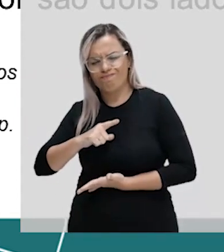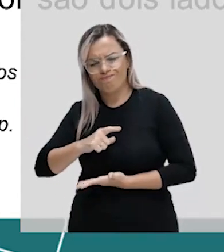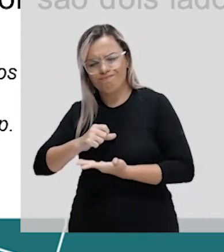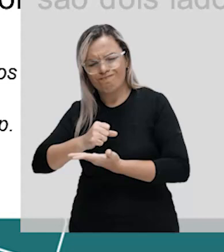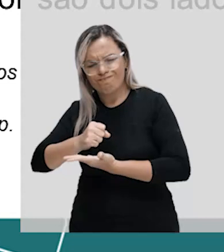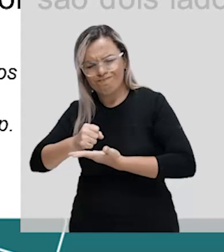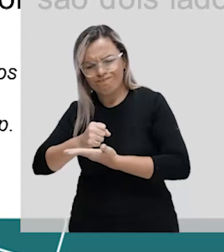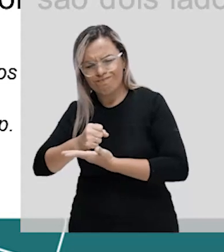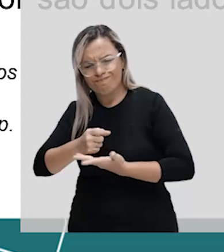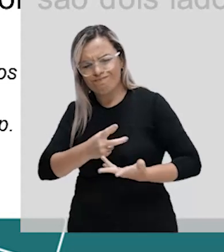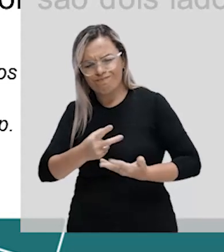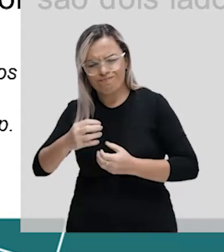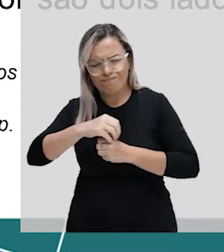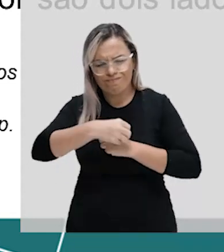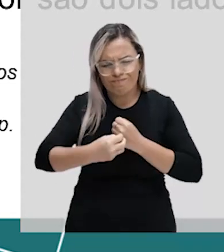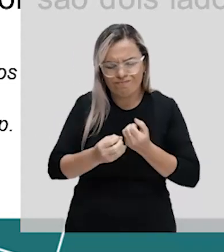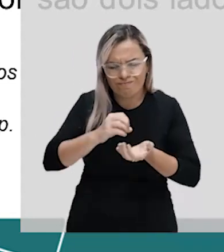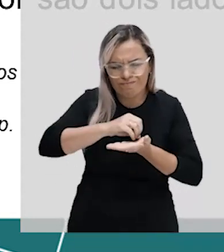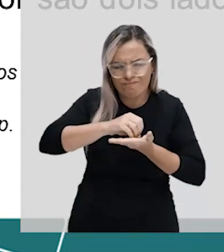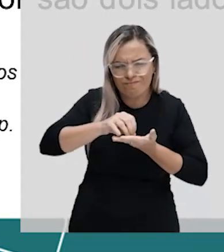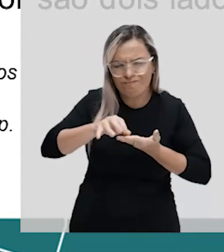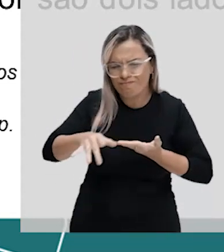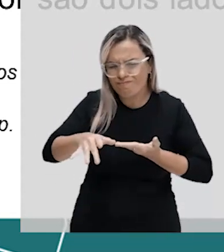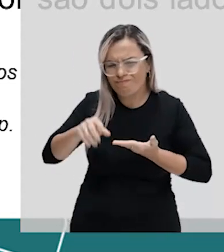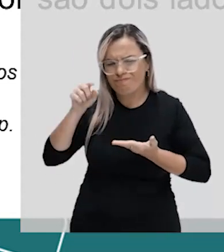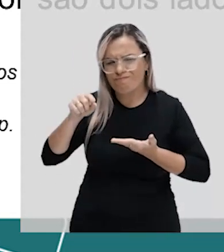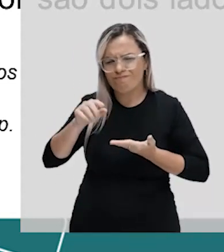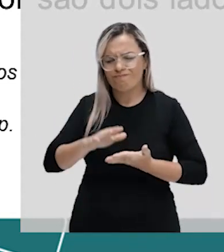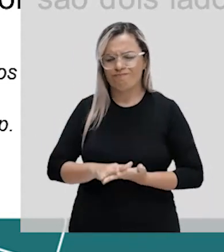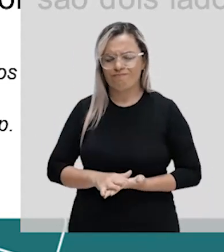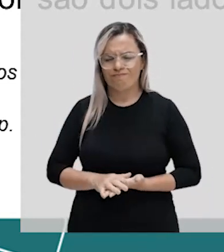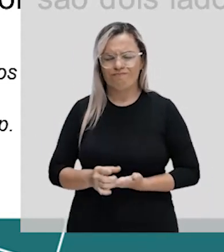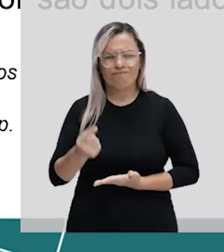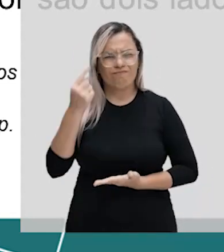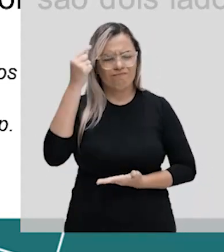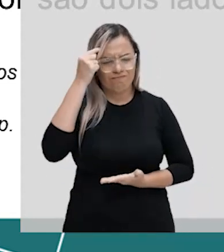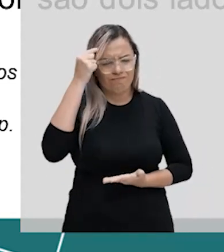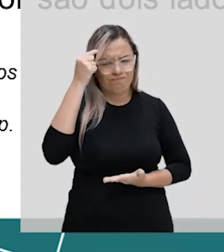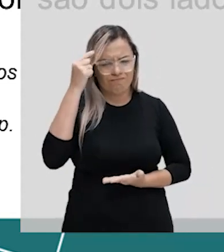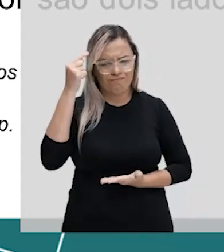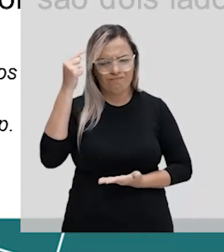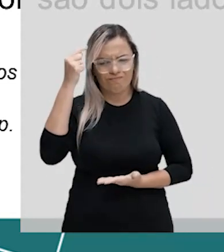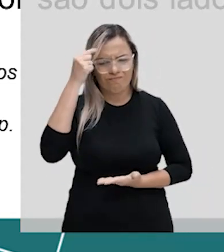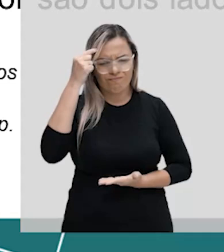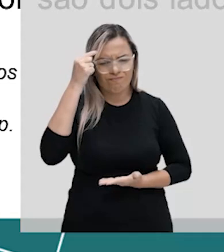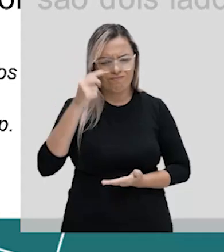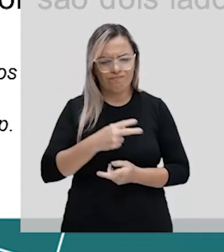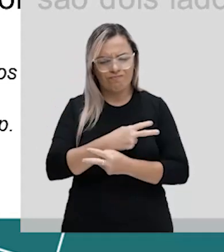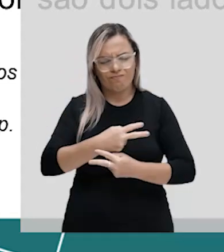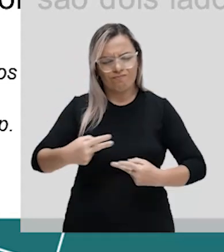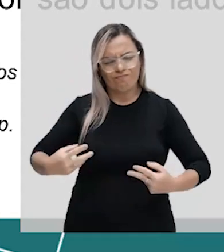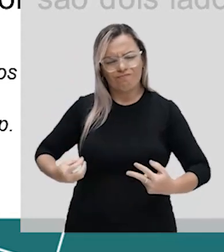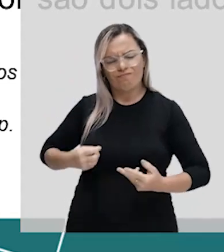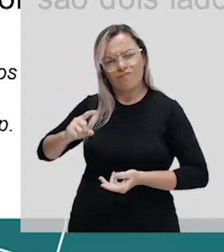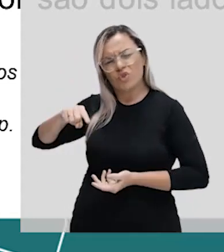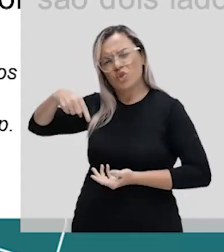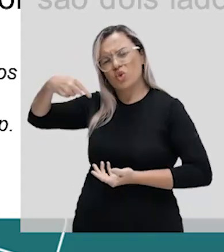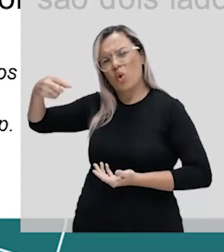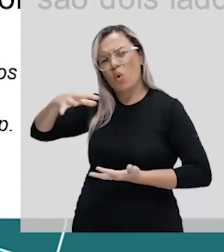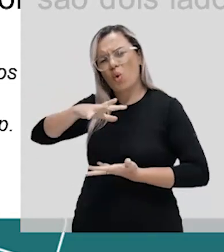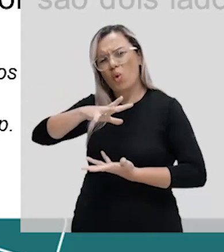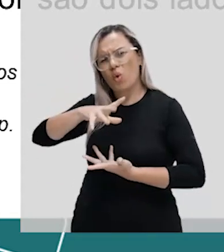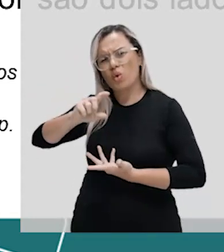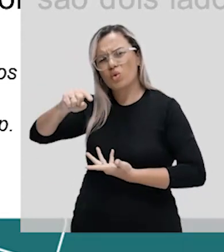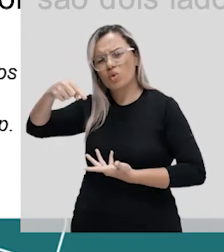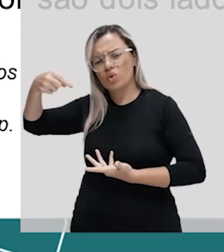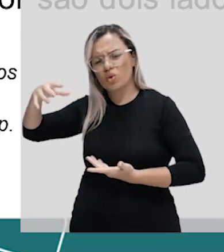baseada nas mesmas moléculas orgânicas que a vida na Terra? Será que os seres de outros mundos,